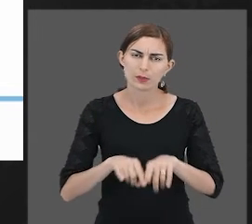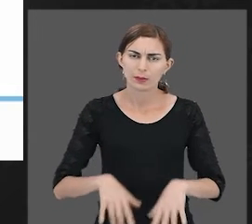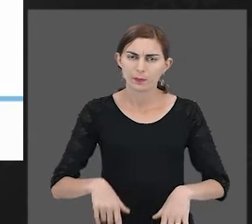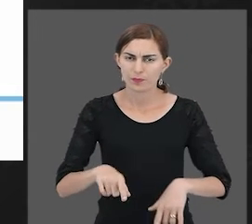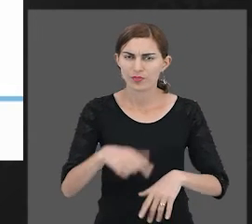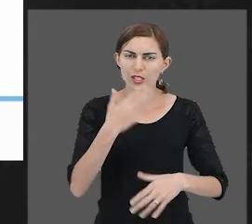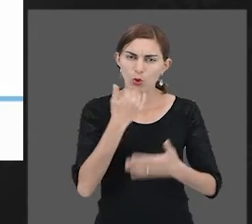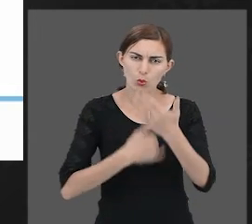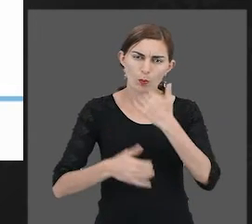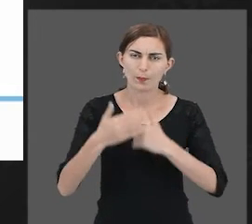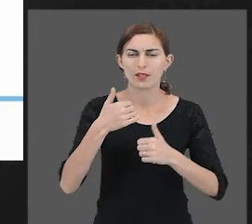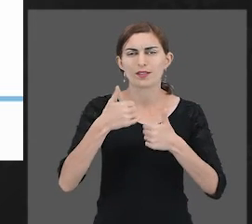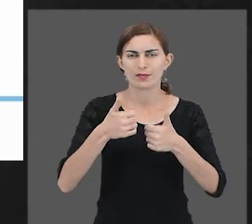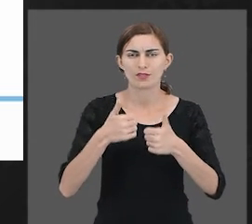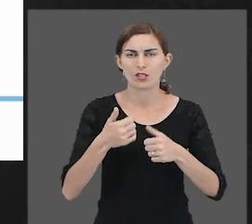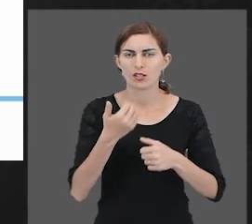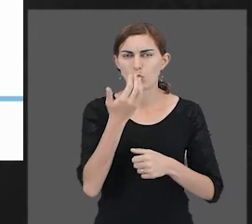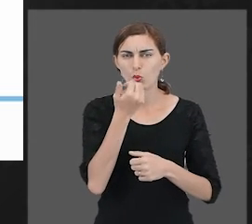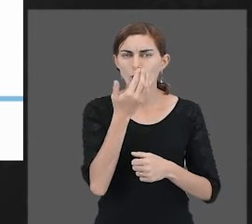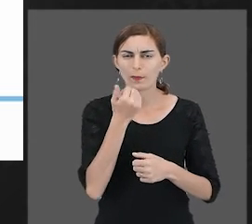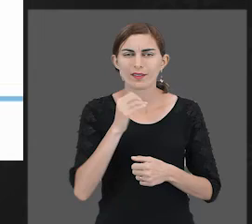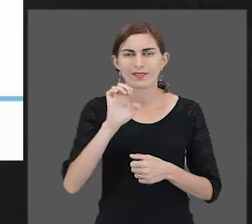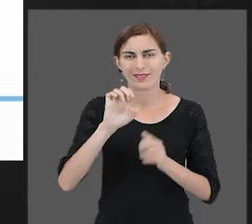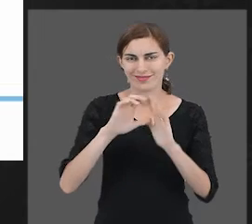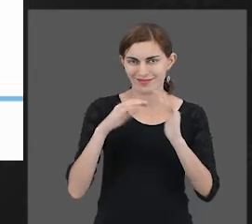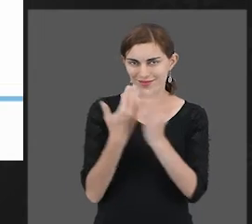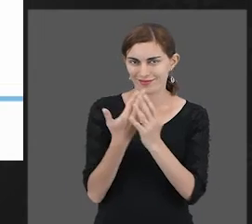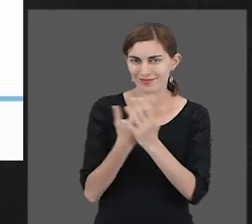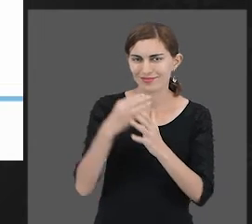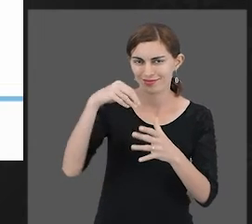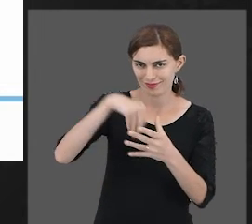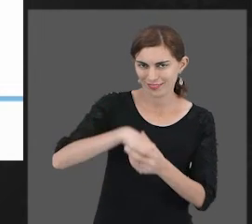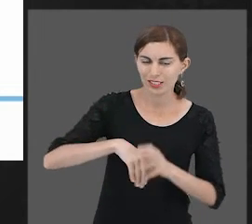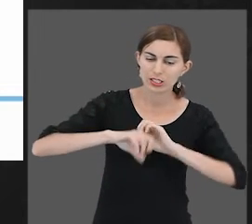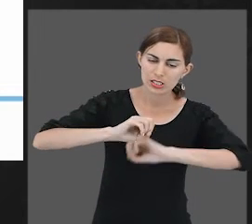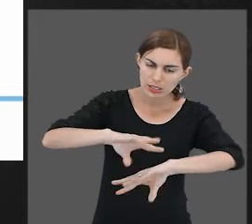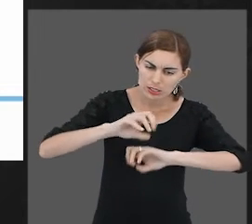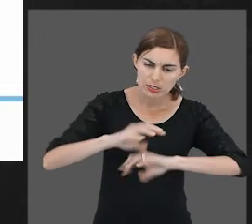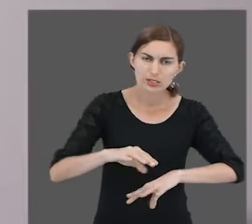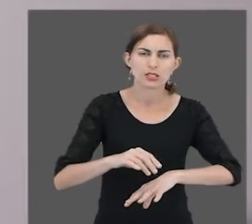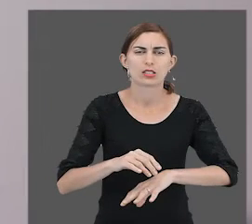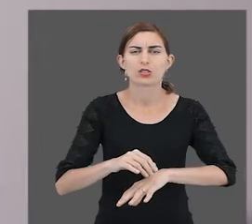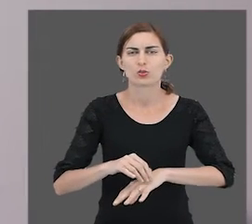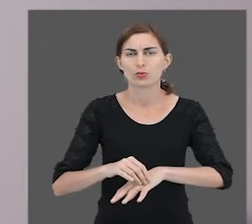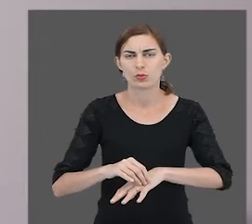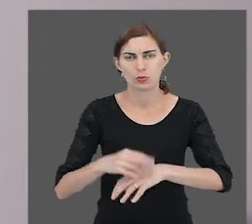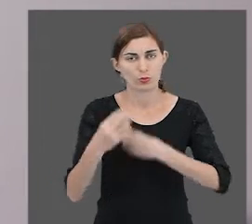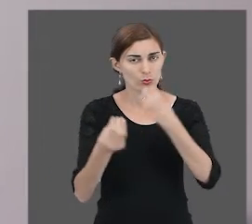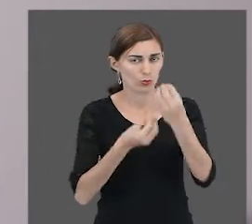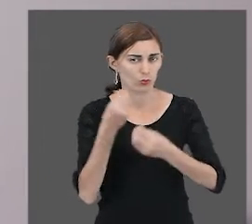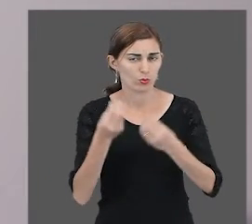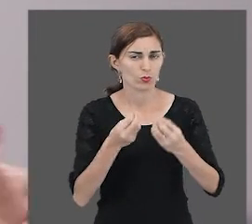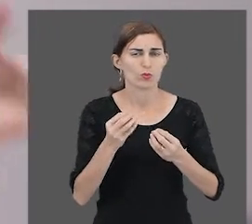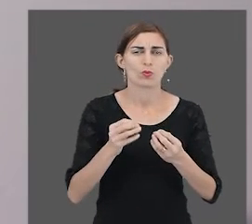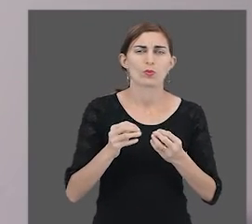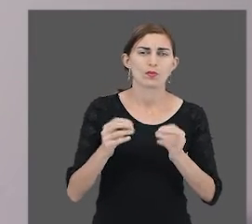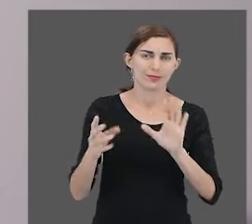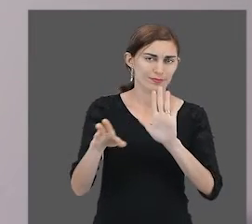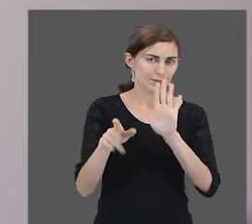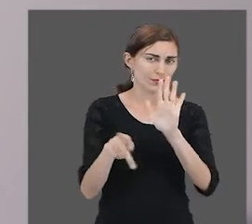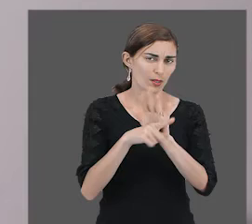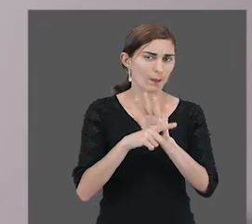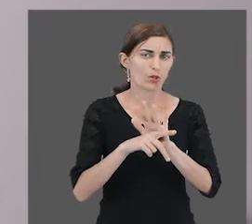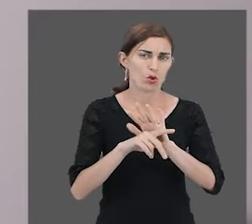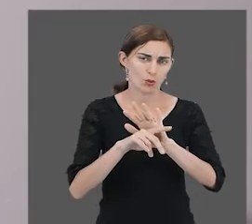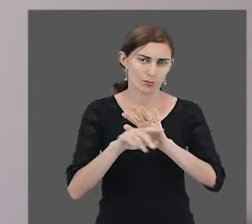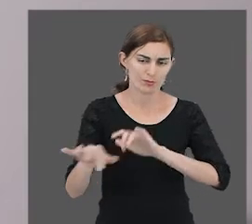saudáveis por meio da oferta da alimentação escolar e de ações de educação alimentar e nutricional. Então, essa definição está contida no